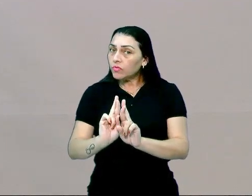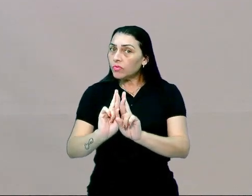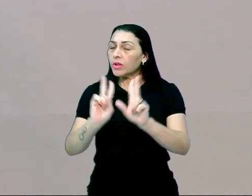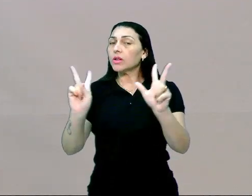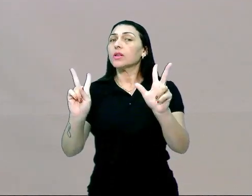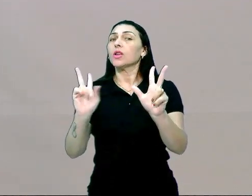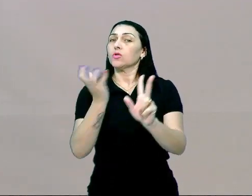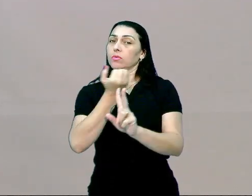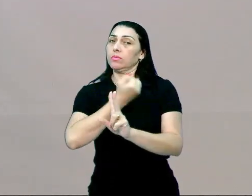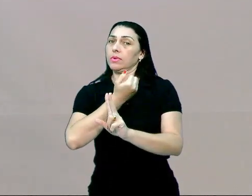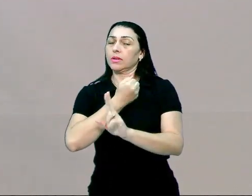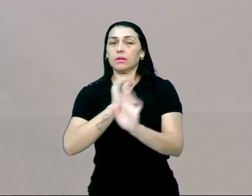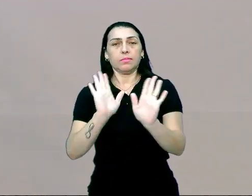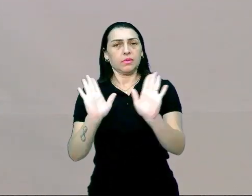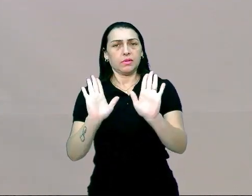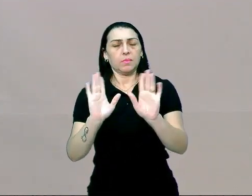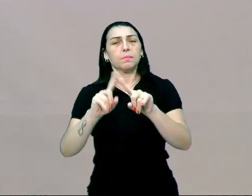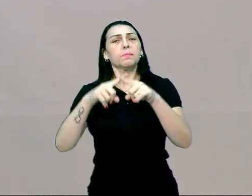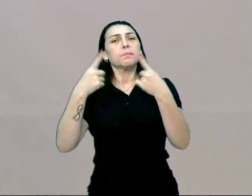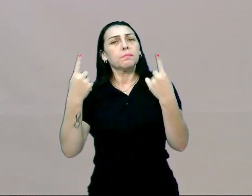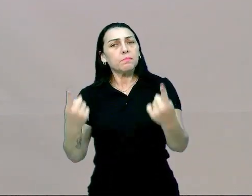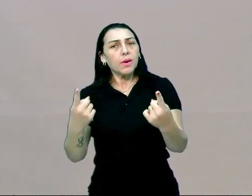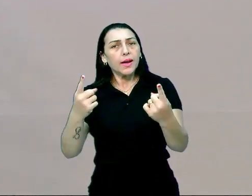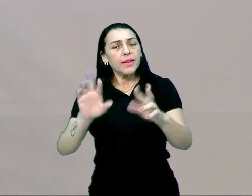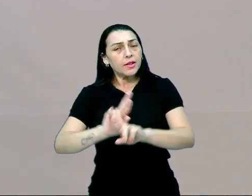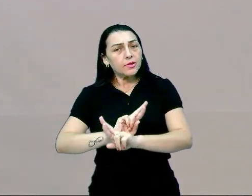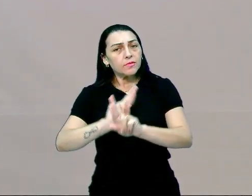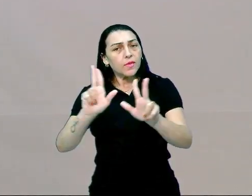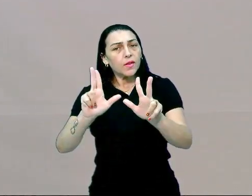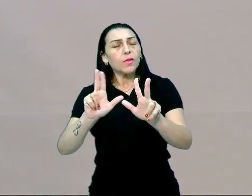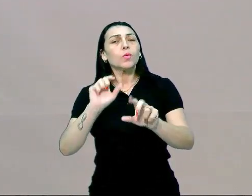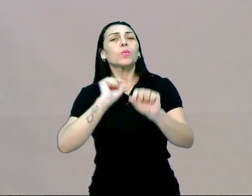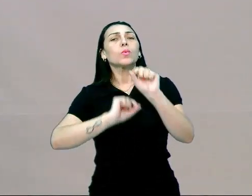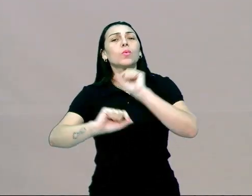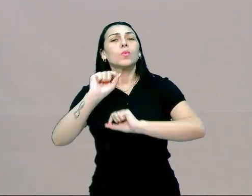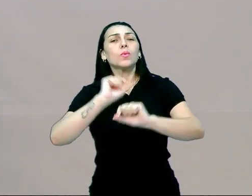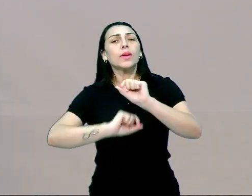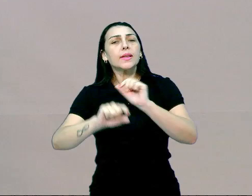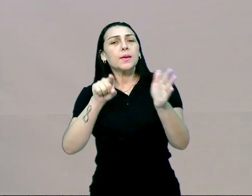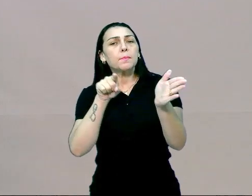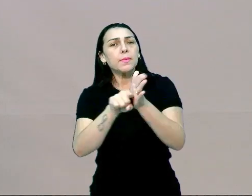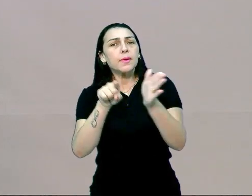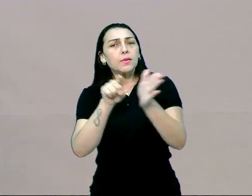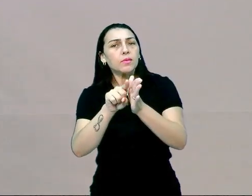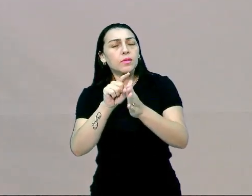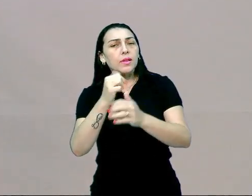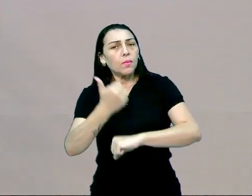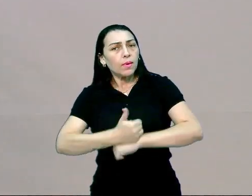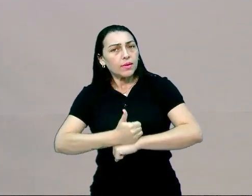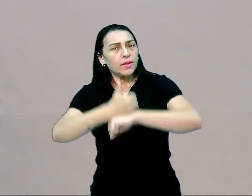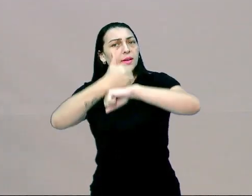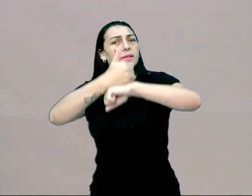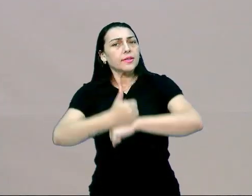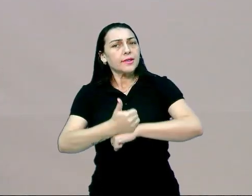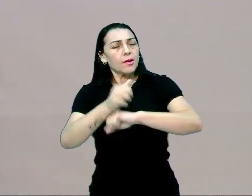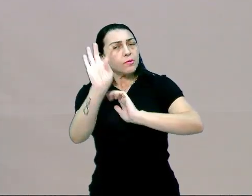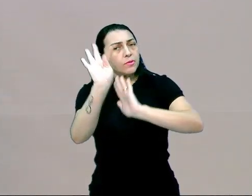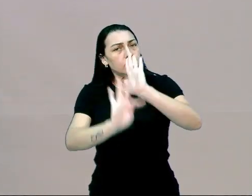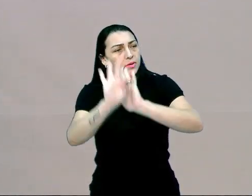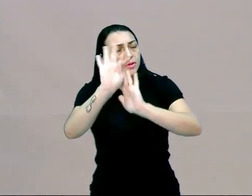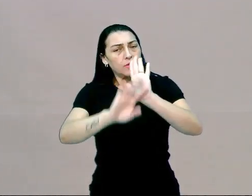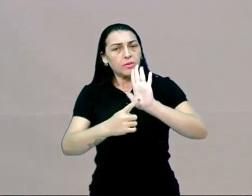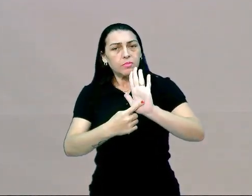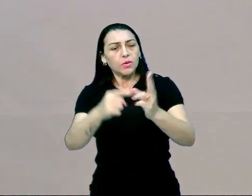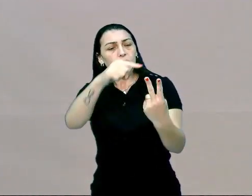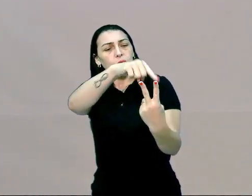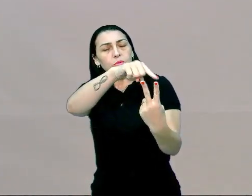digo numericamente, mas a divergência quanto a essa questão qualitativa. O texto ele expõe